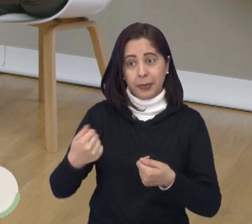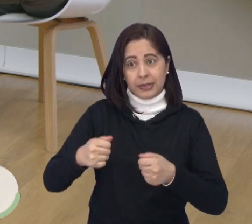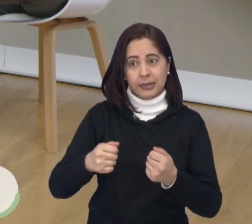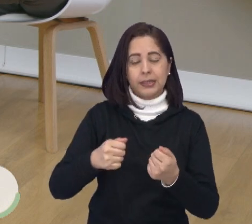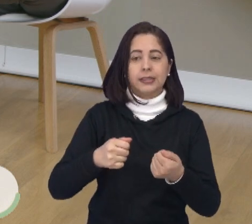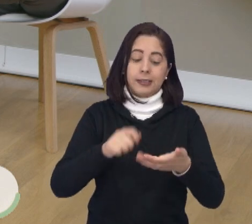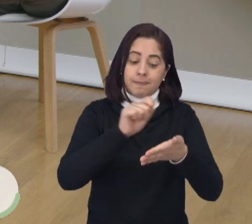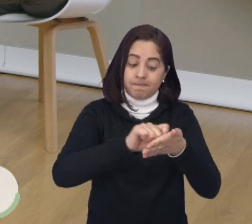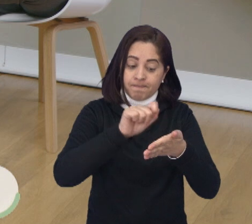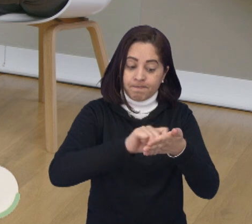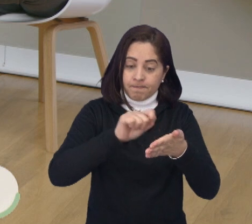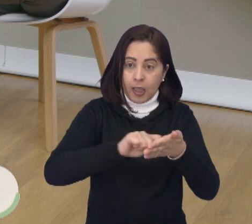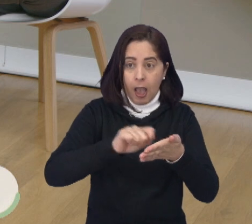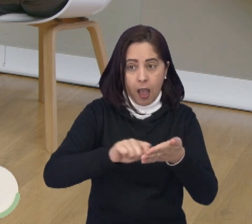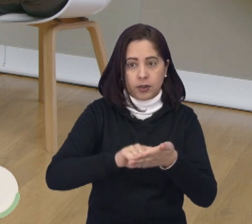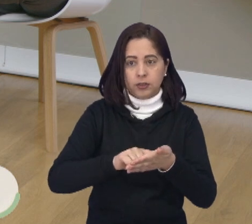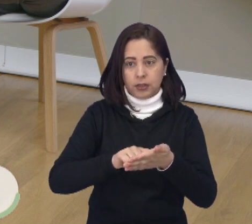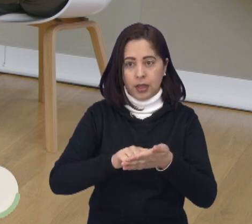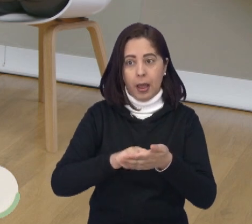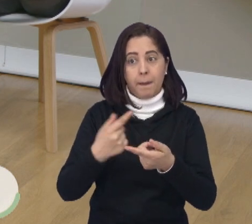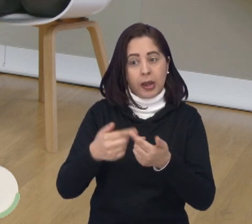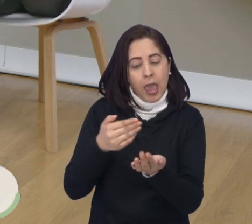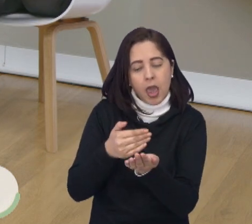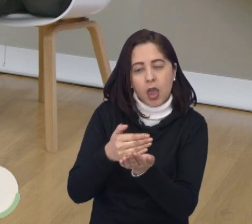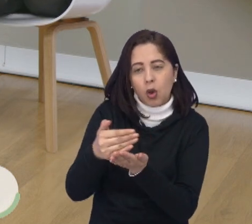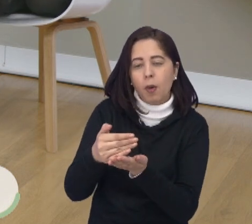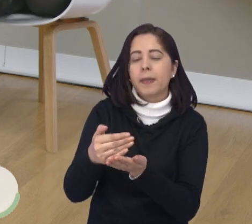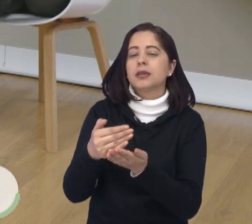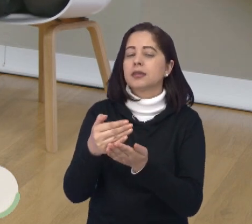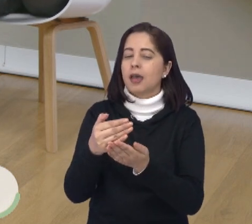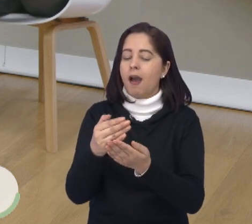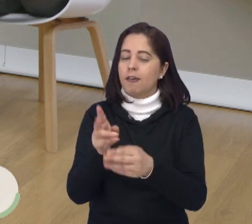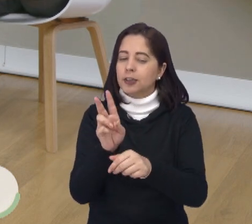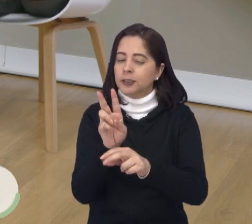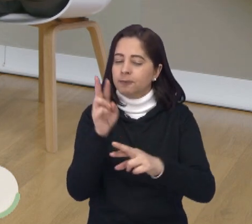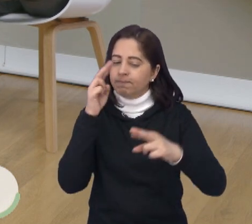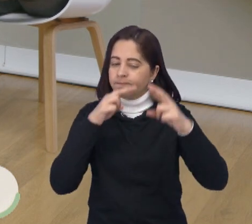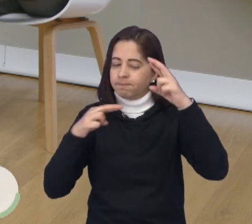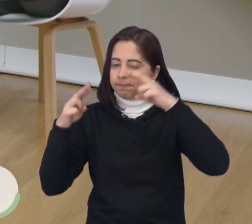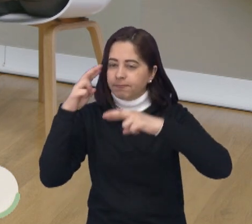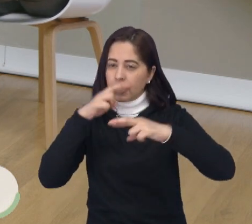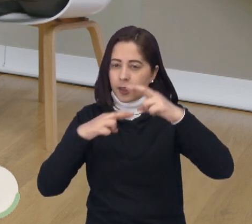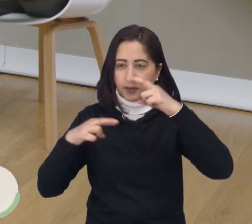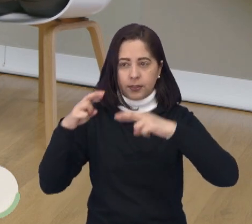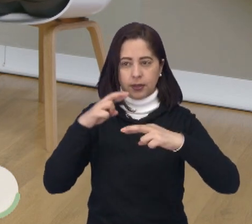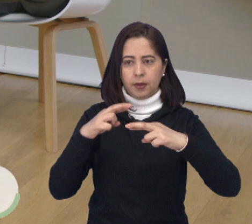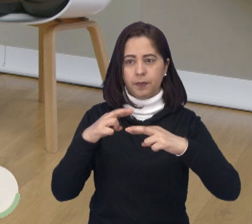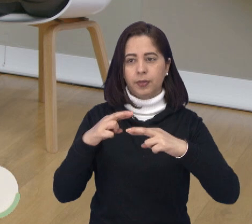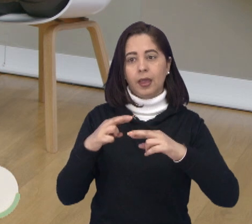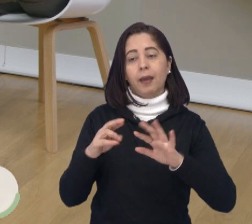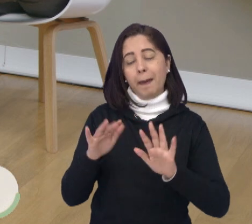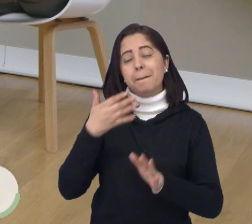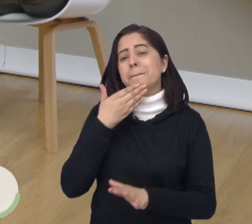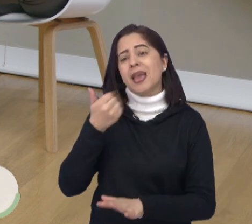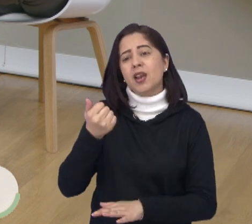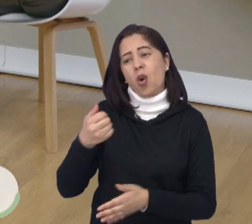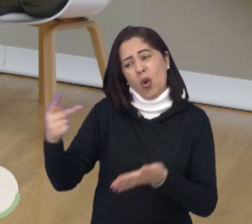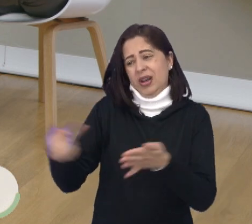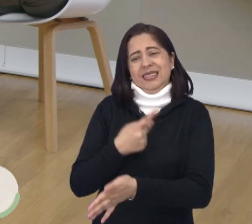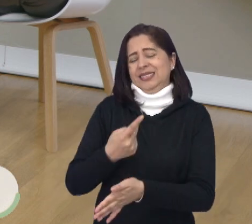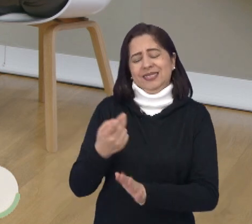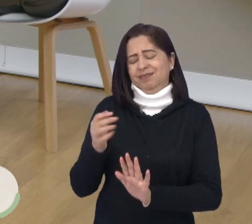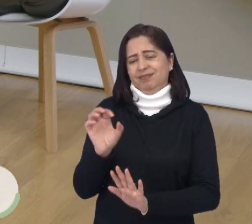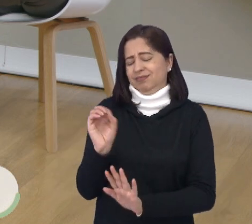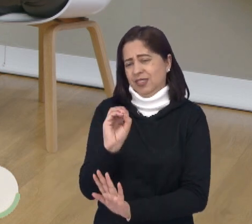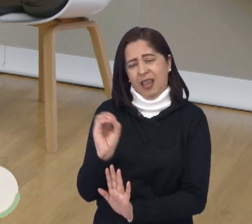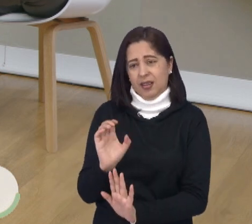porque daí já inicia o processo de investigação. Em geral, não é para acontecer acidente nenhum em empresa nenhuma, né? Mas